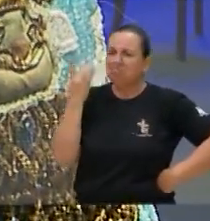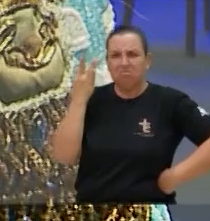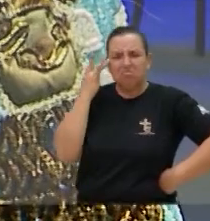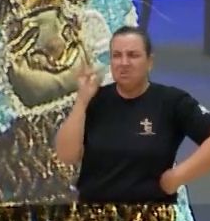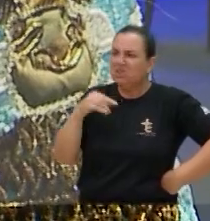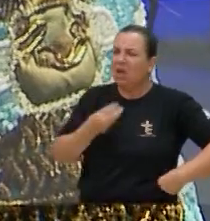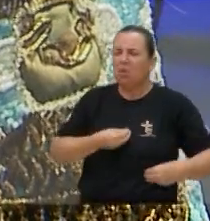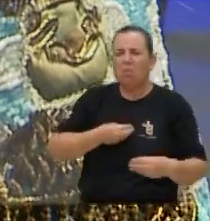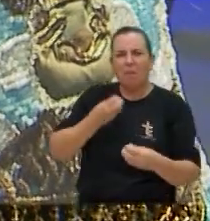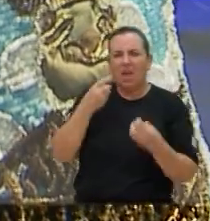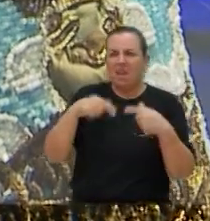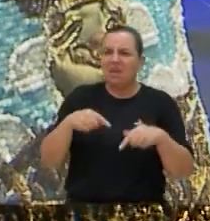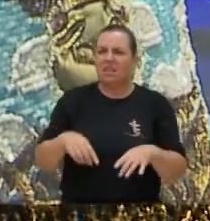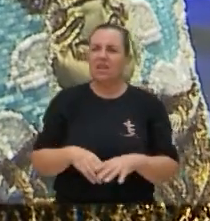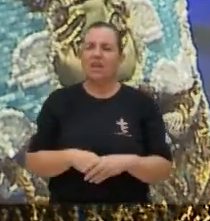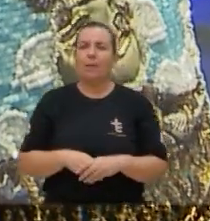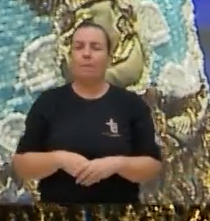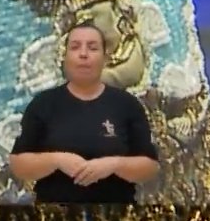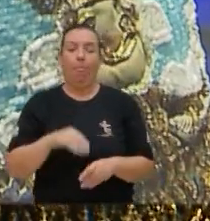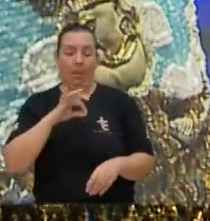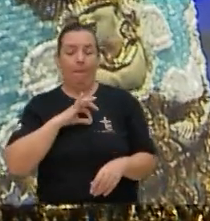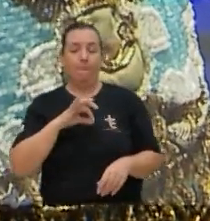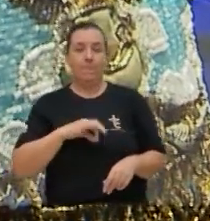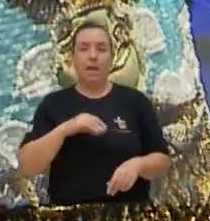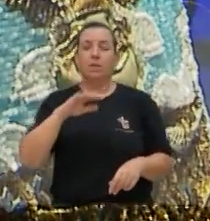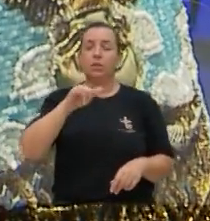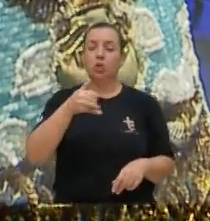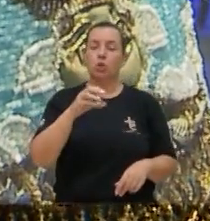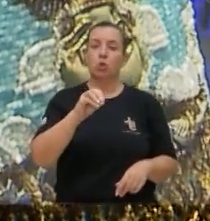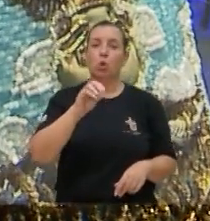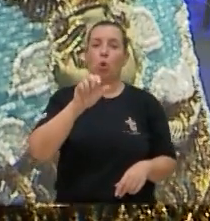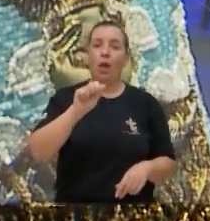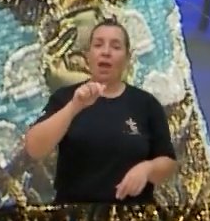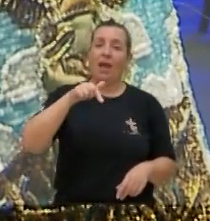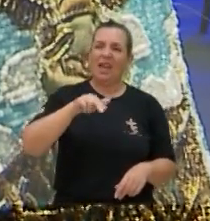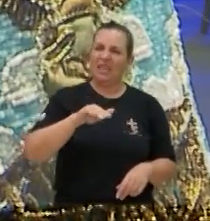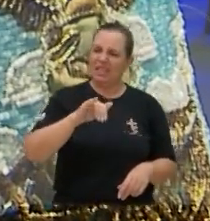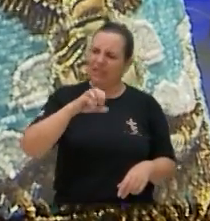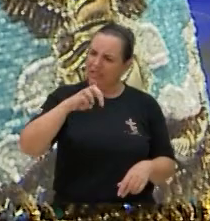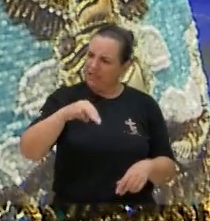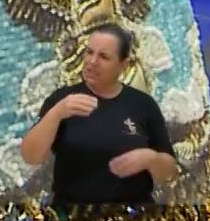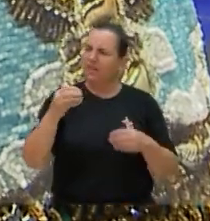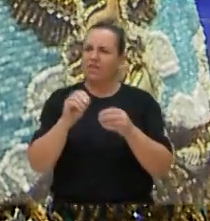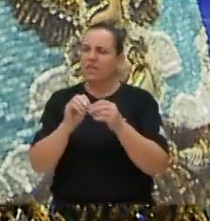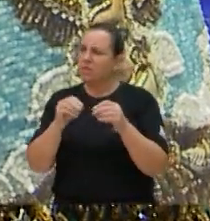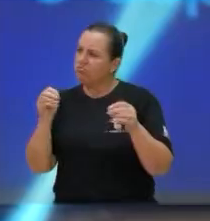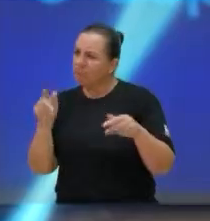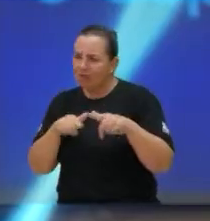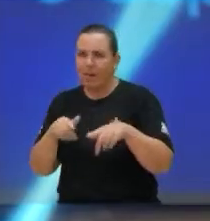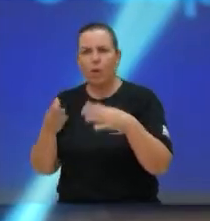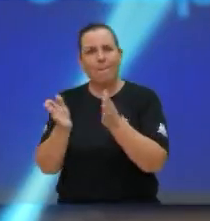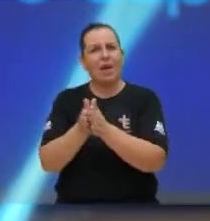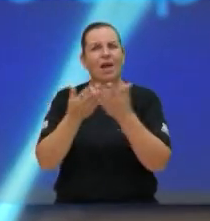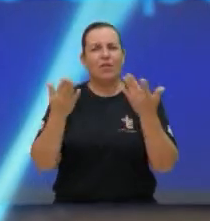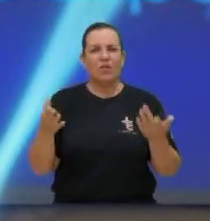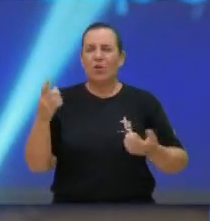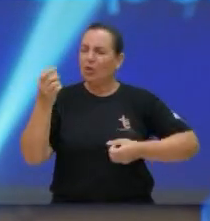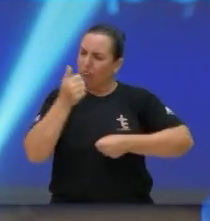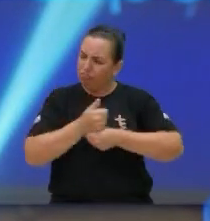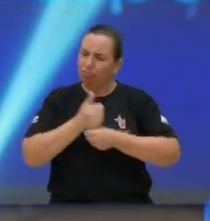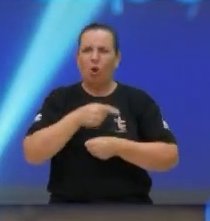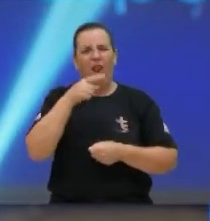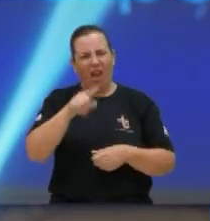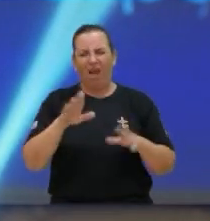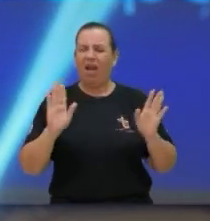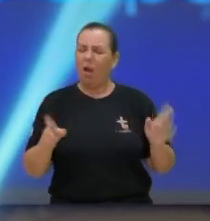Edilei. O Padre Joaquim Parron está fazendo um trabalho maravilhoso lá no Paraná, em Paranaguá, como reitor do Santuário